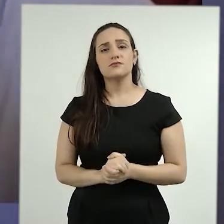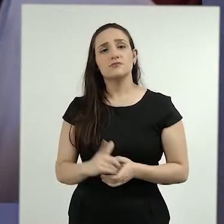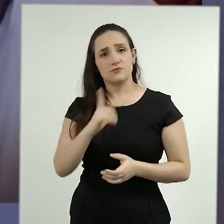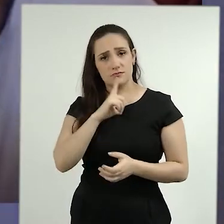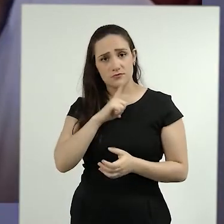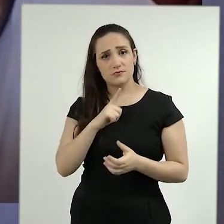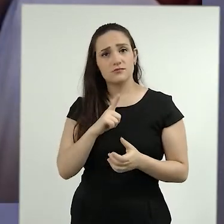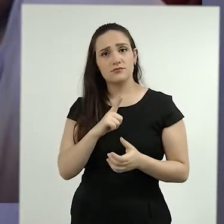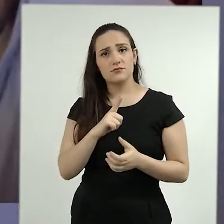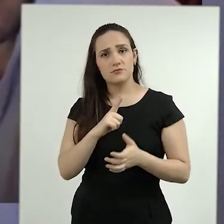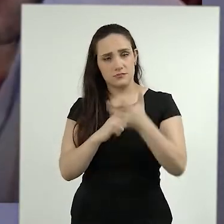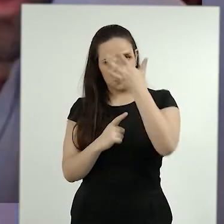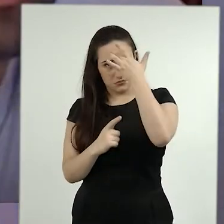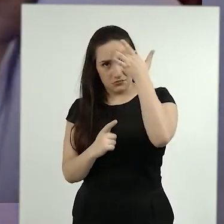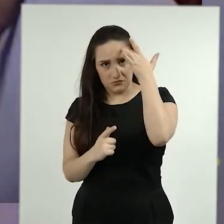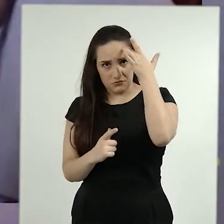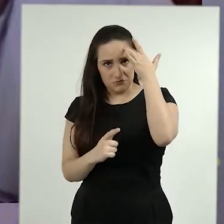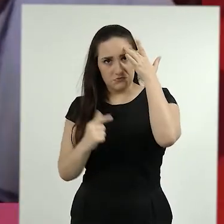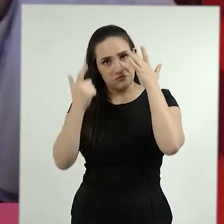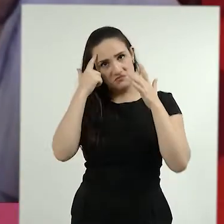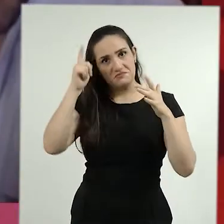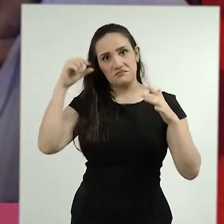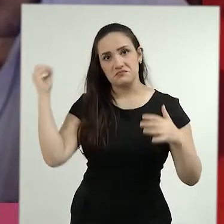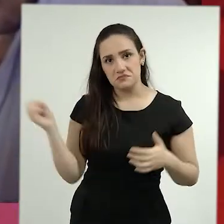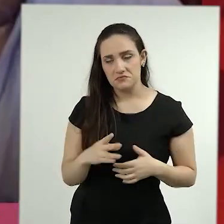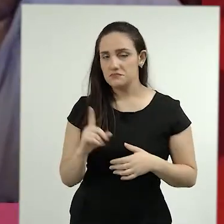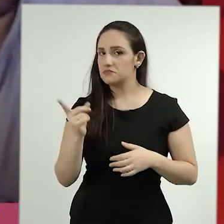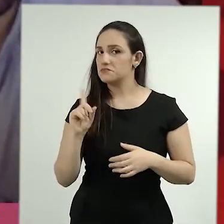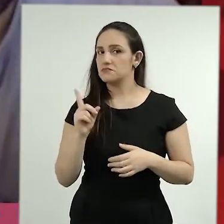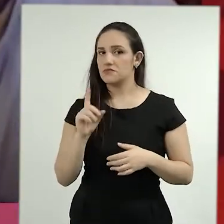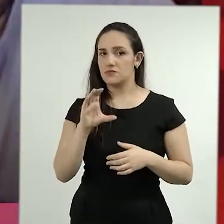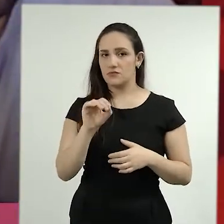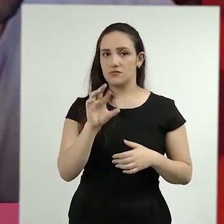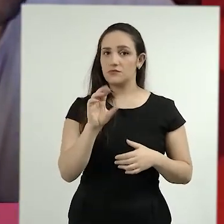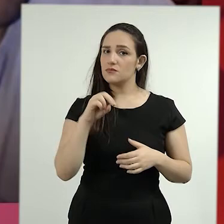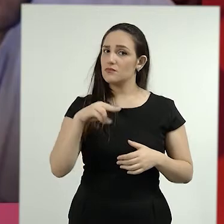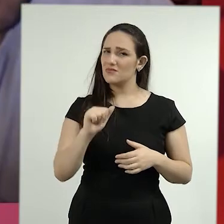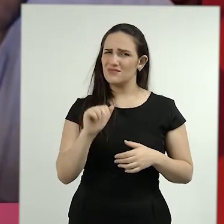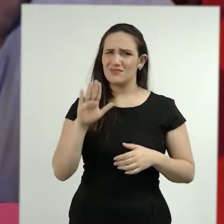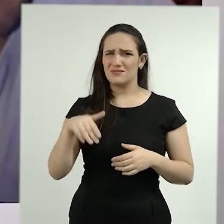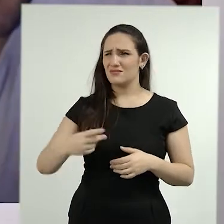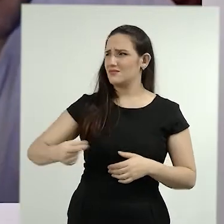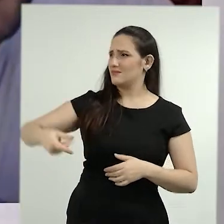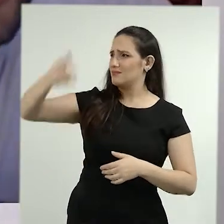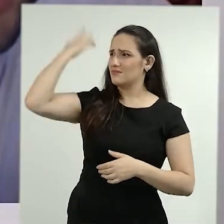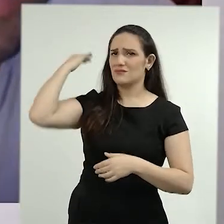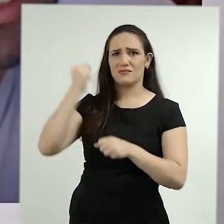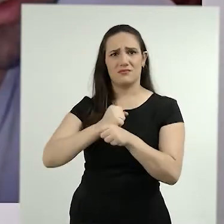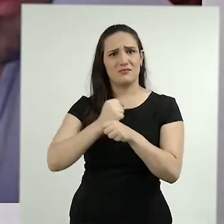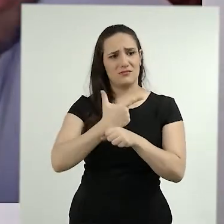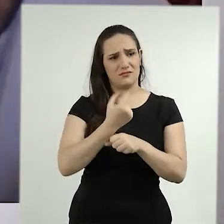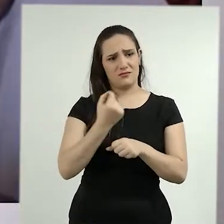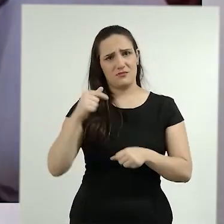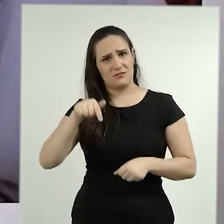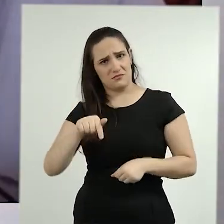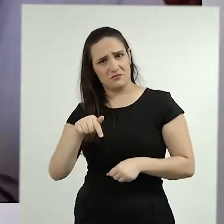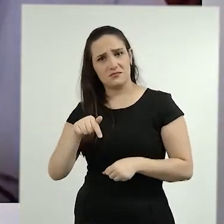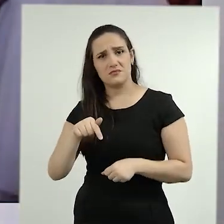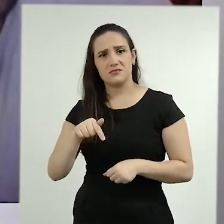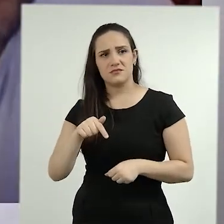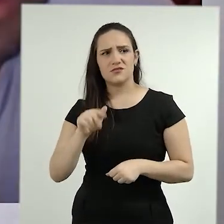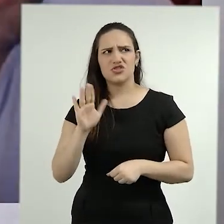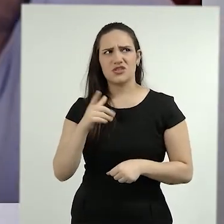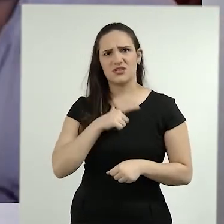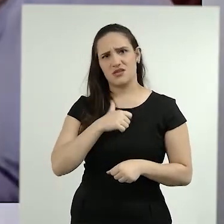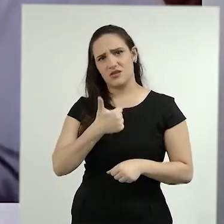pesquisa. A gente pode ver que não é uma coisa nova para a ciência. O coronavírus ele foi descrito lá em 2007, né? Há